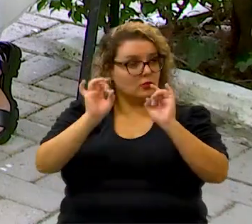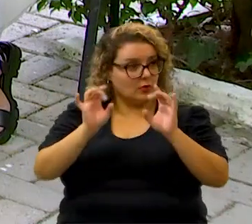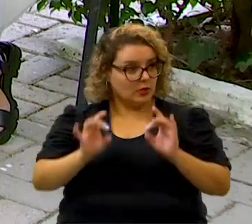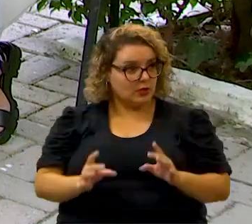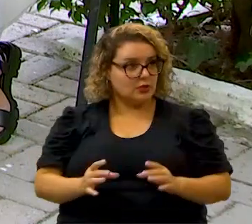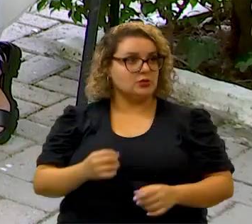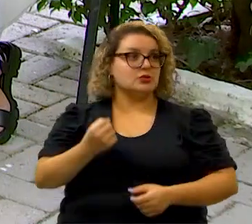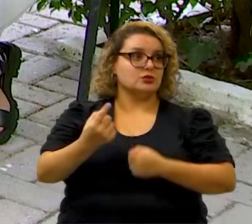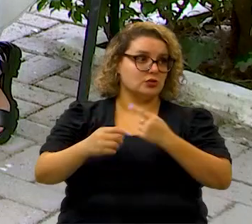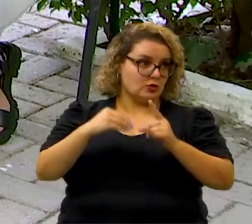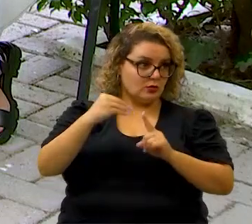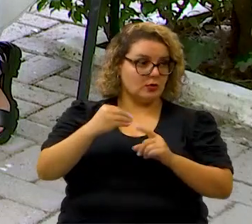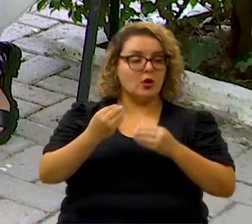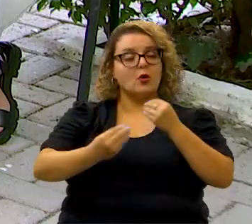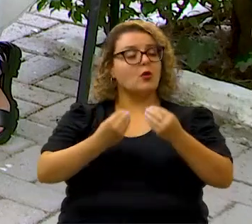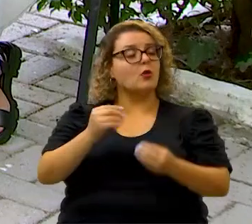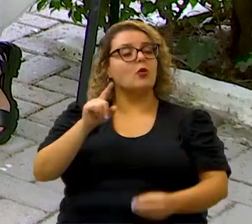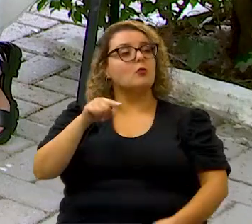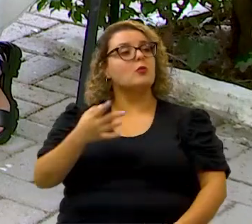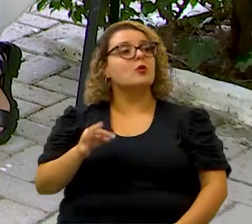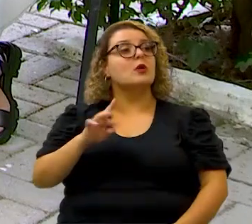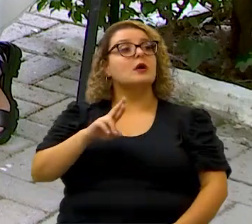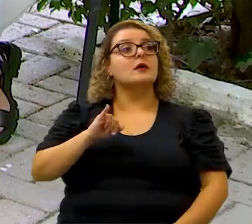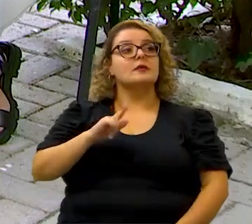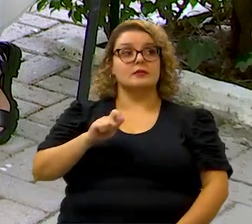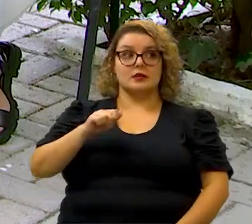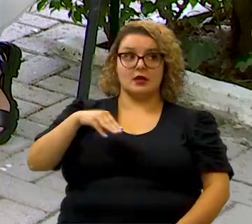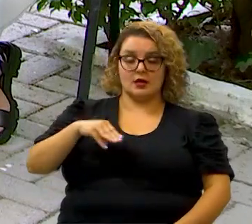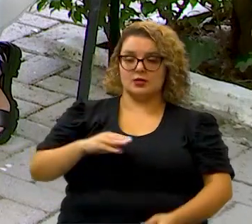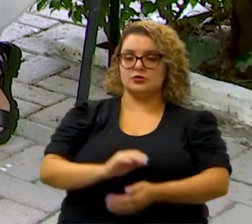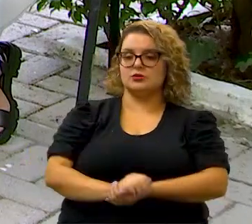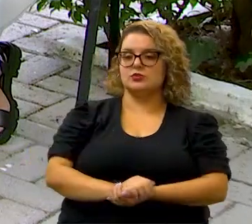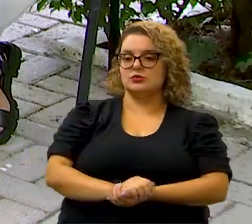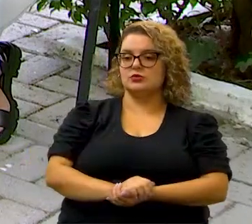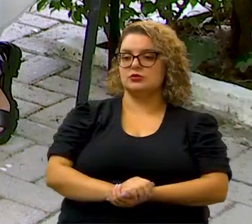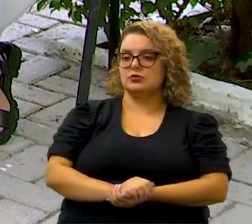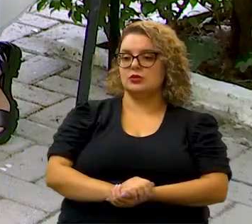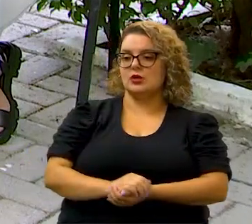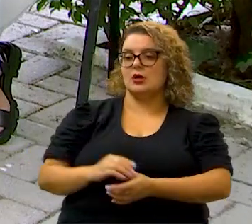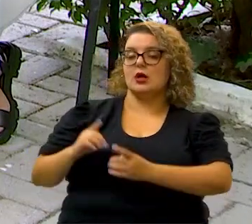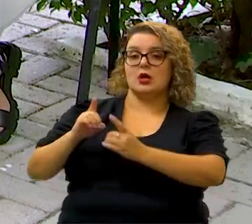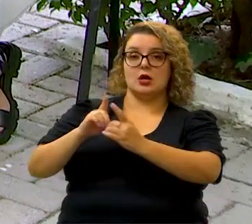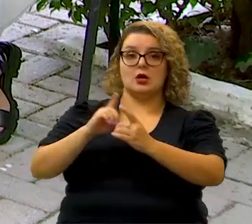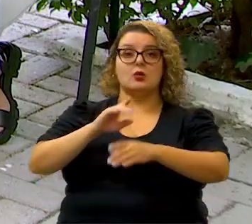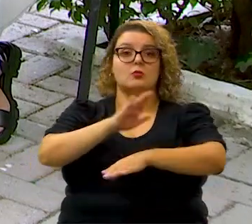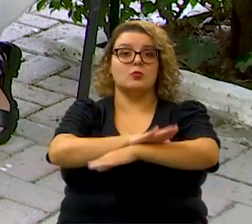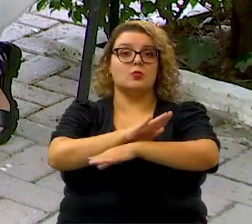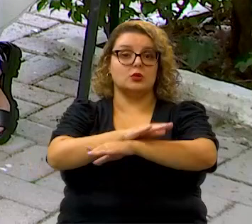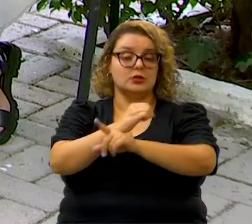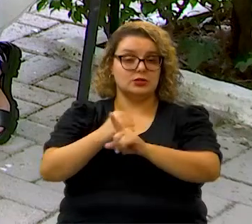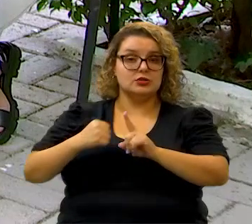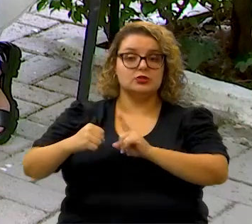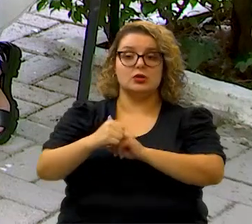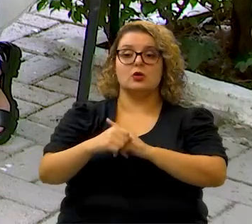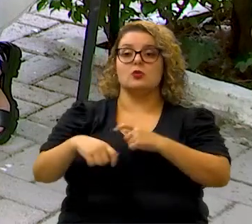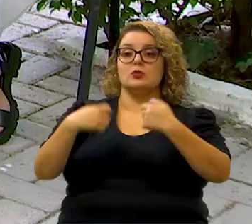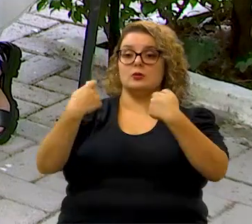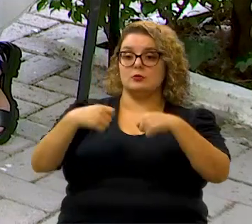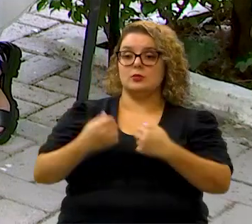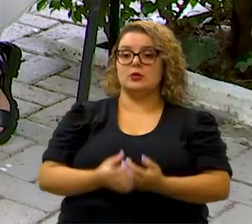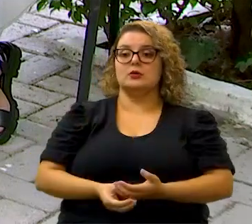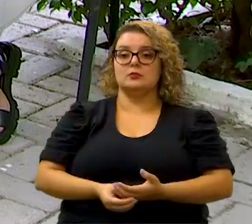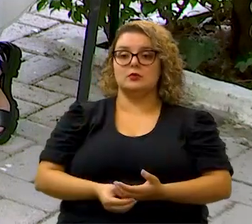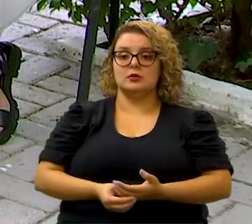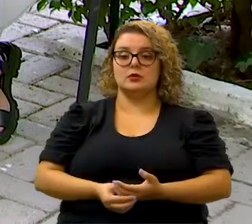cuidado especial, de alguma vulnerabilidade? Como é que é essa triagem? A gente atende, a política de assistência social atende aquele que